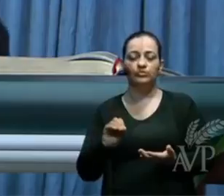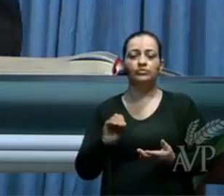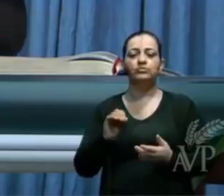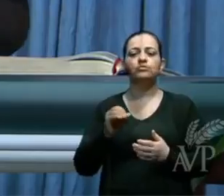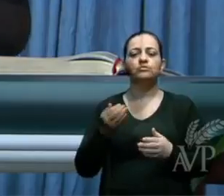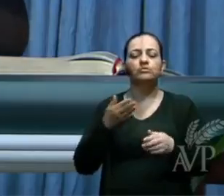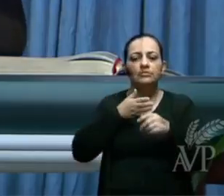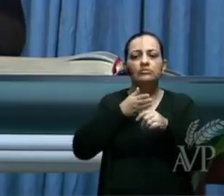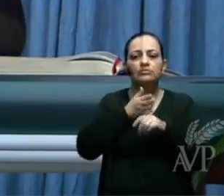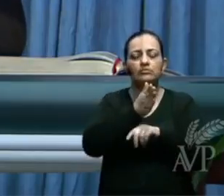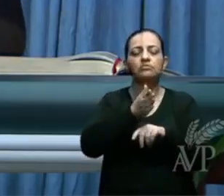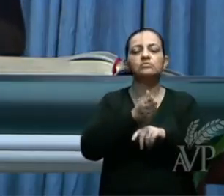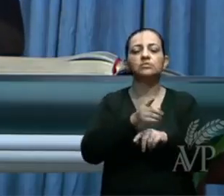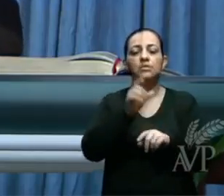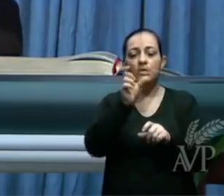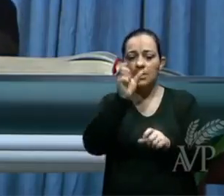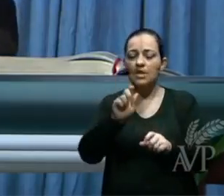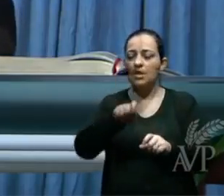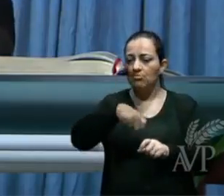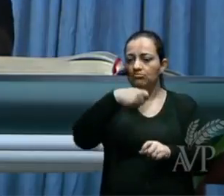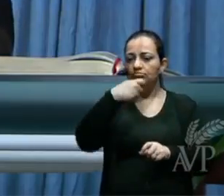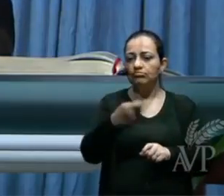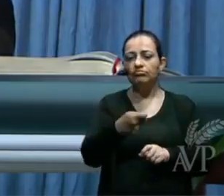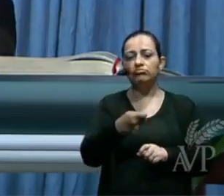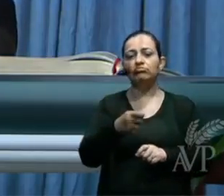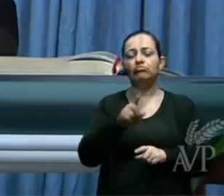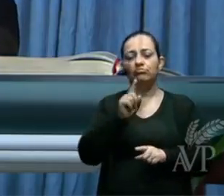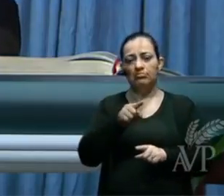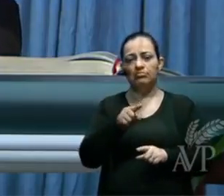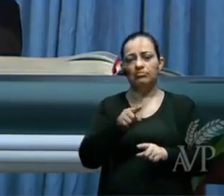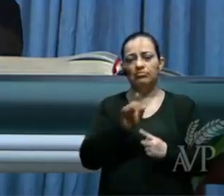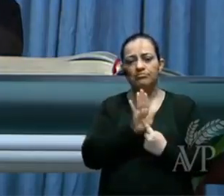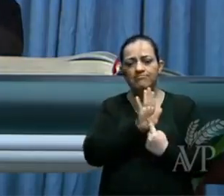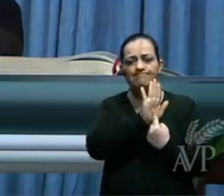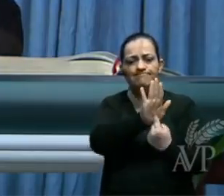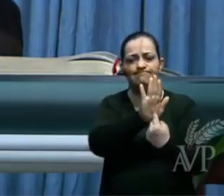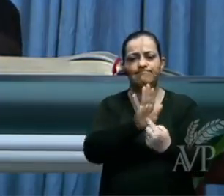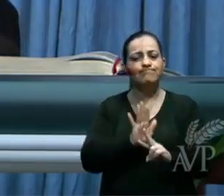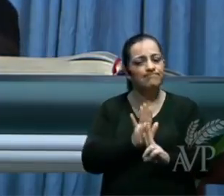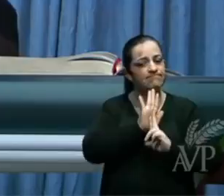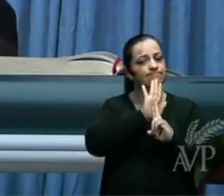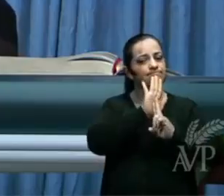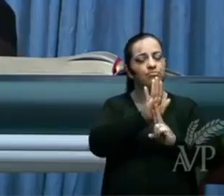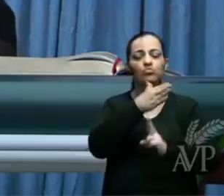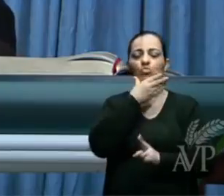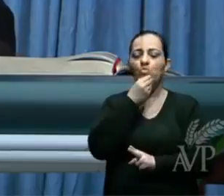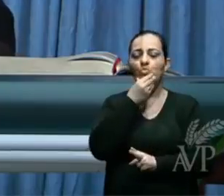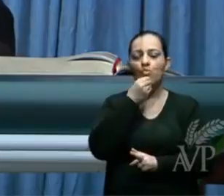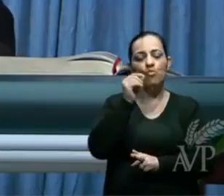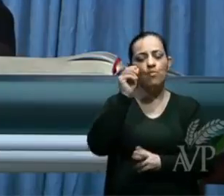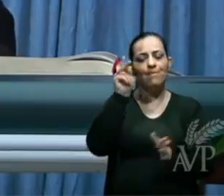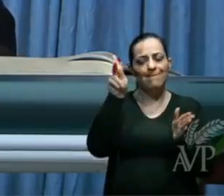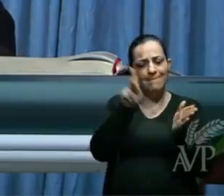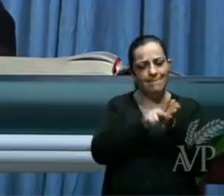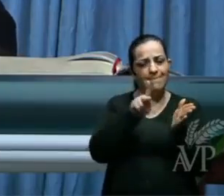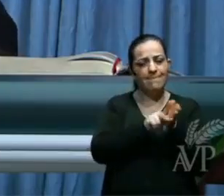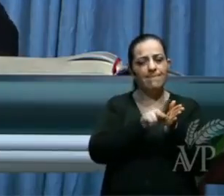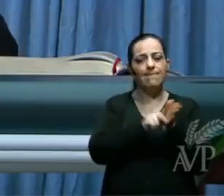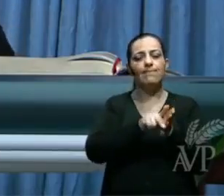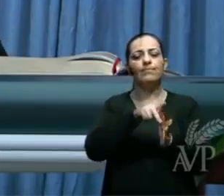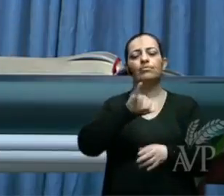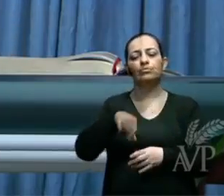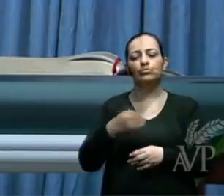ele em si era um sinal o homem se já era um sinal ele